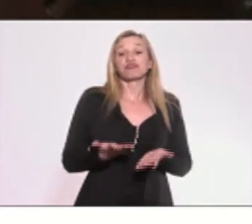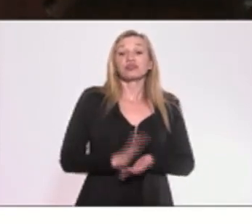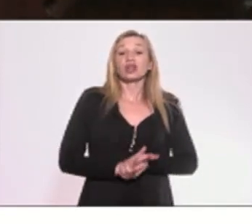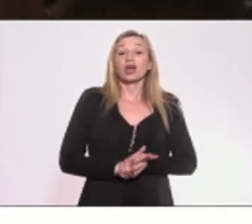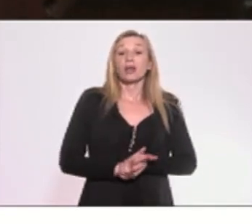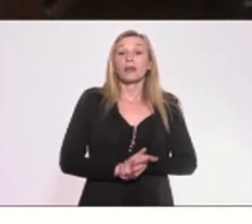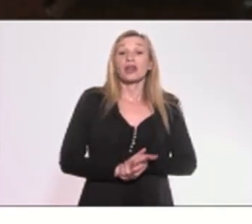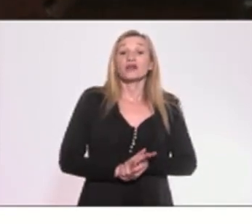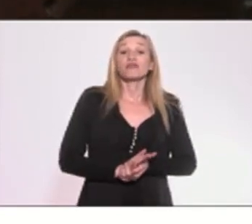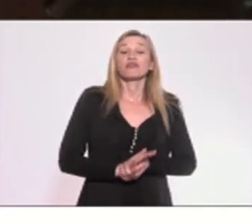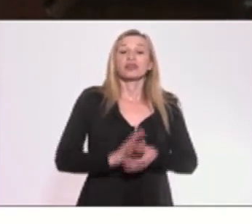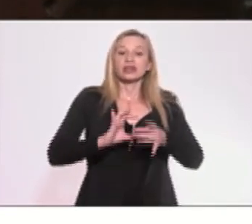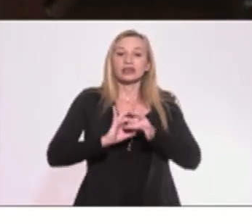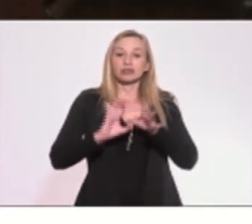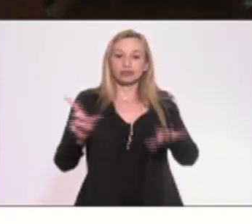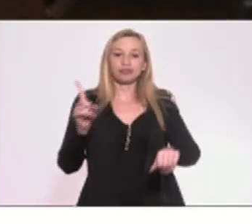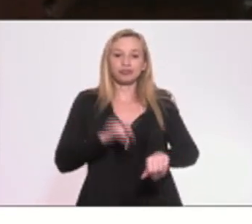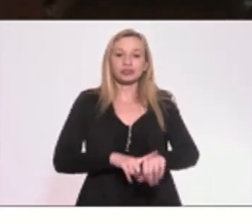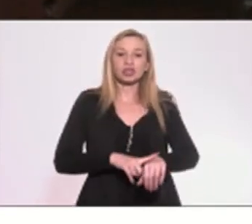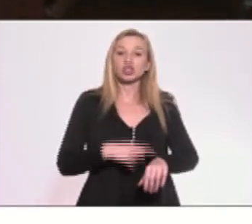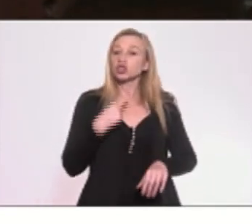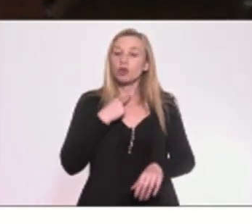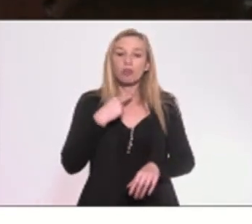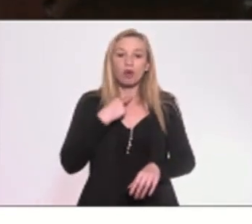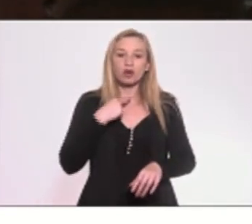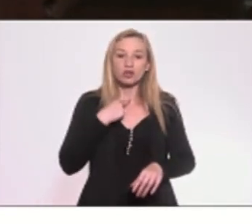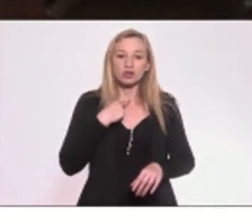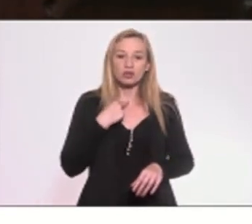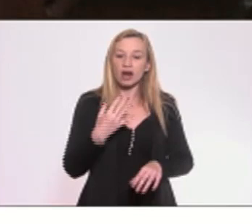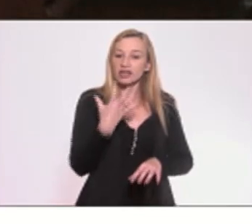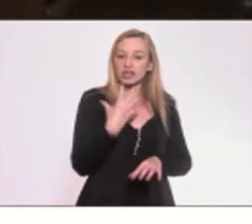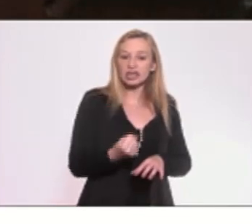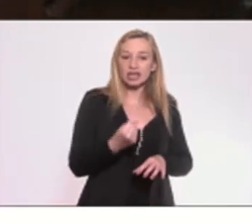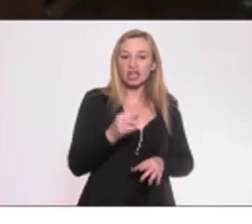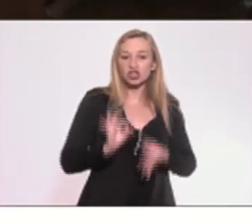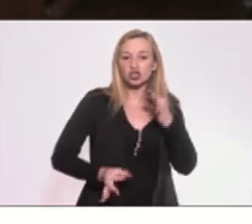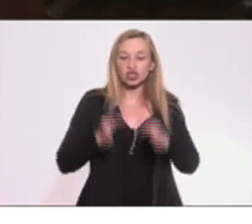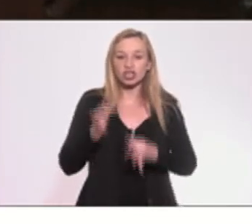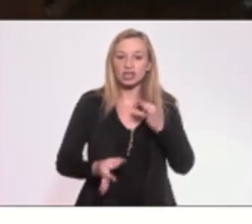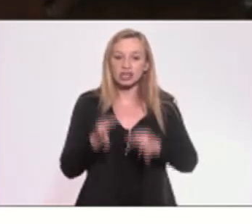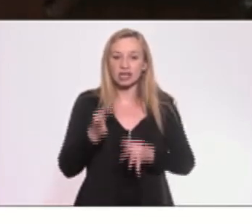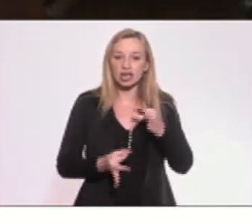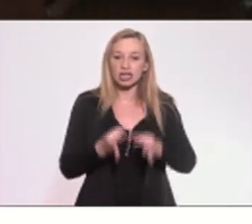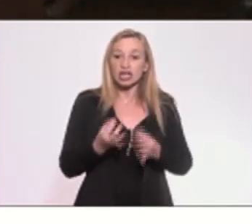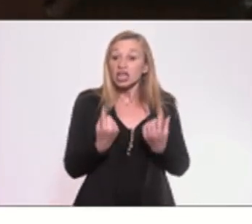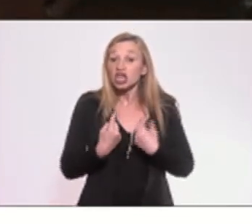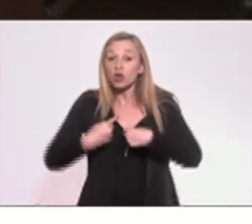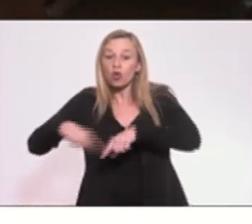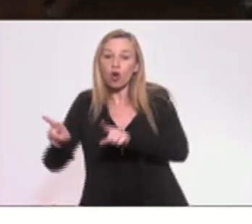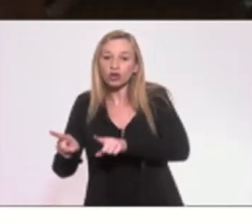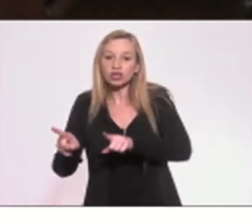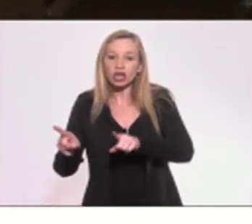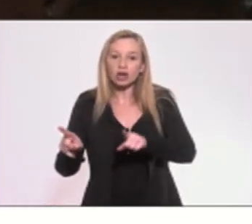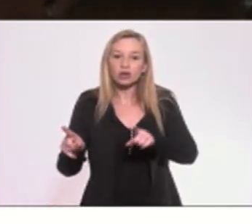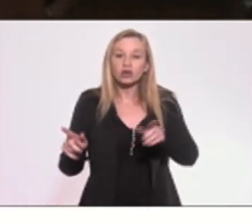não posso buscar justiça atropelando o que está naquilo que eu aprendi